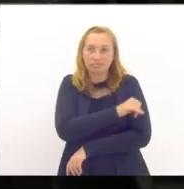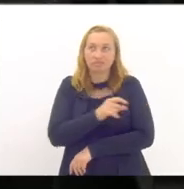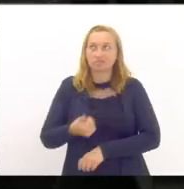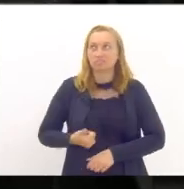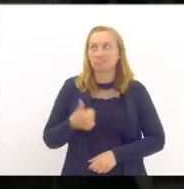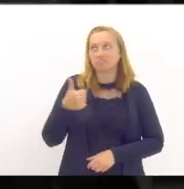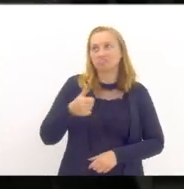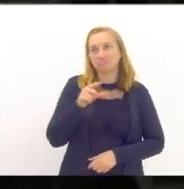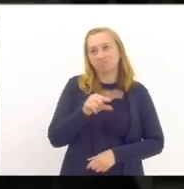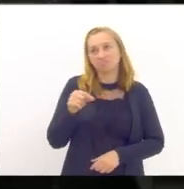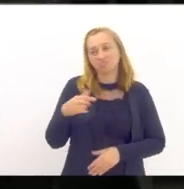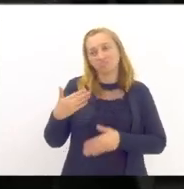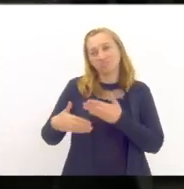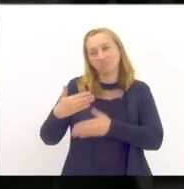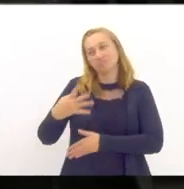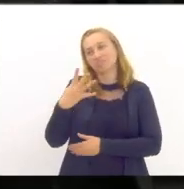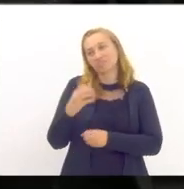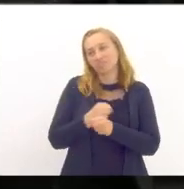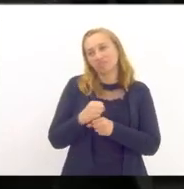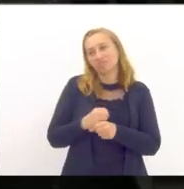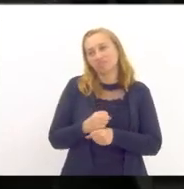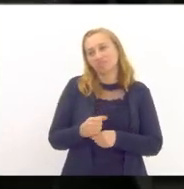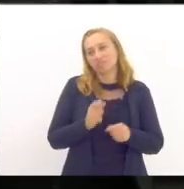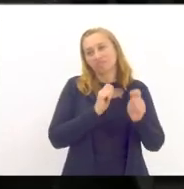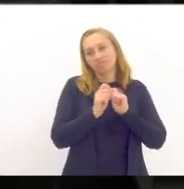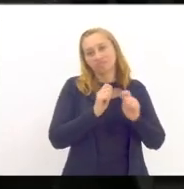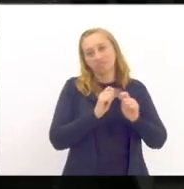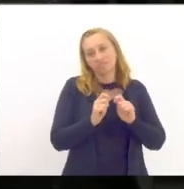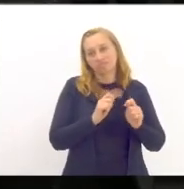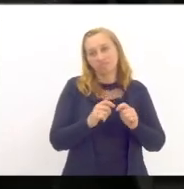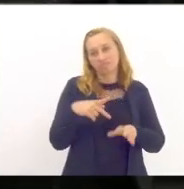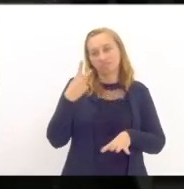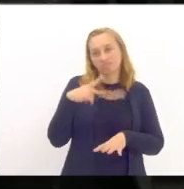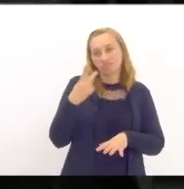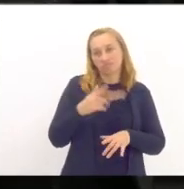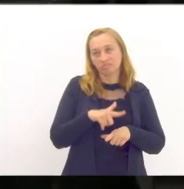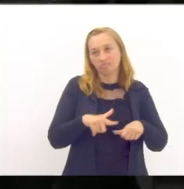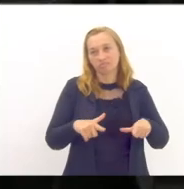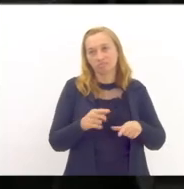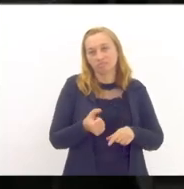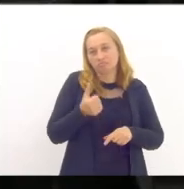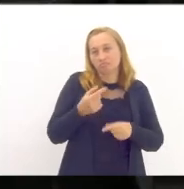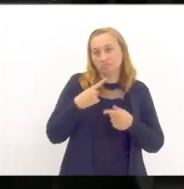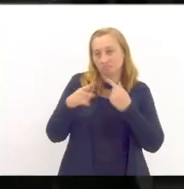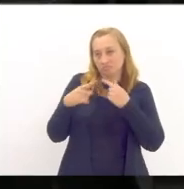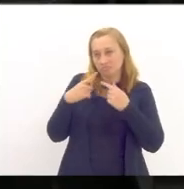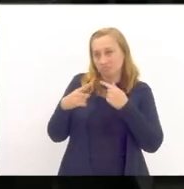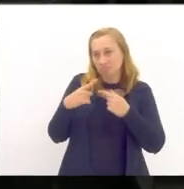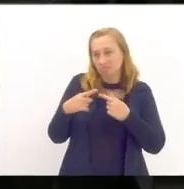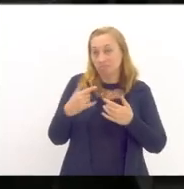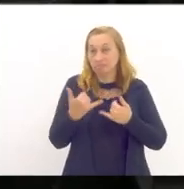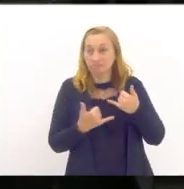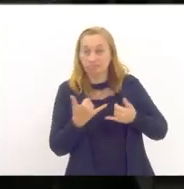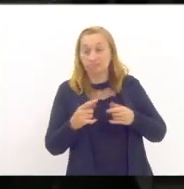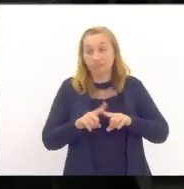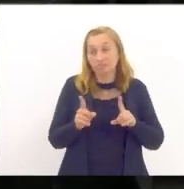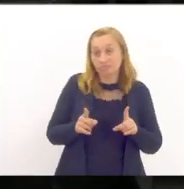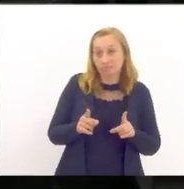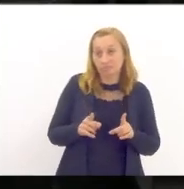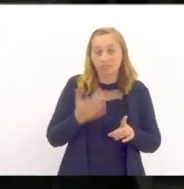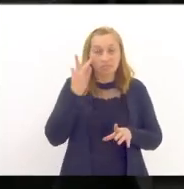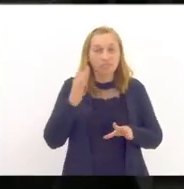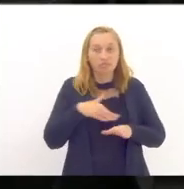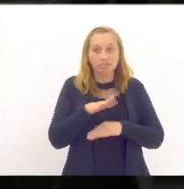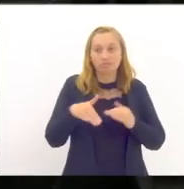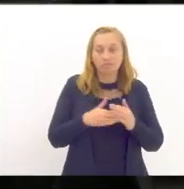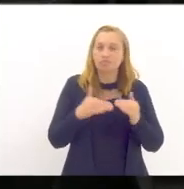opção seria ter, ao longo desses 4 anos, feito uma cobertura política esvaziada, pouco crítica, de camaradagem. Mas eu acho que todos